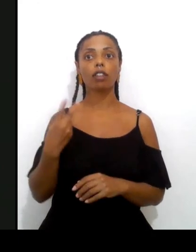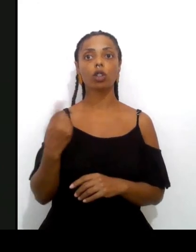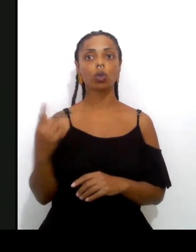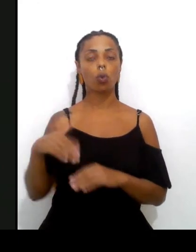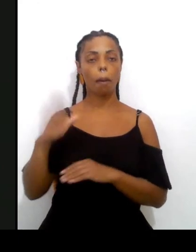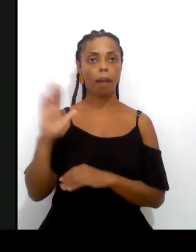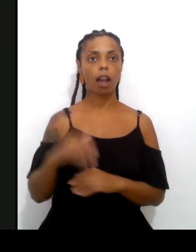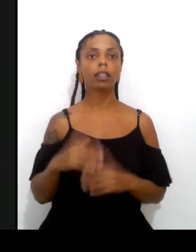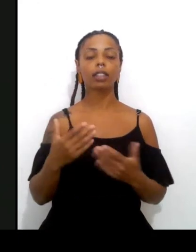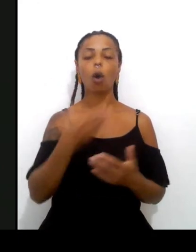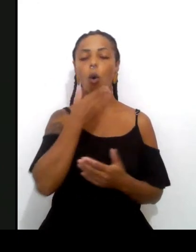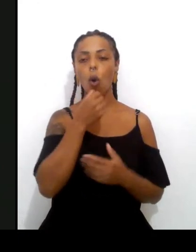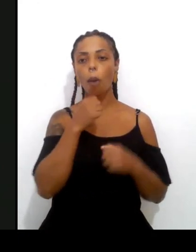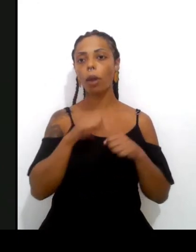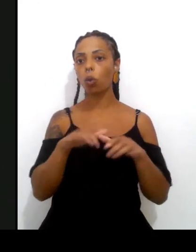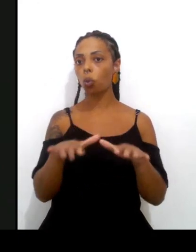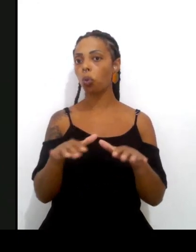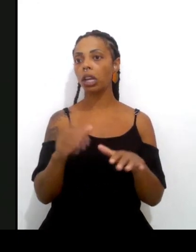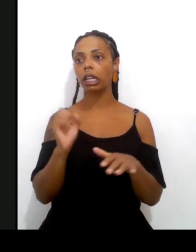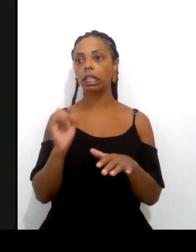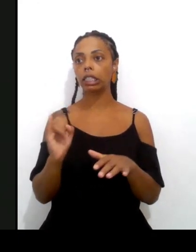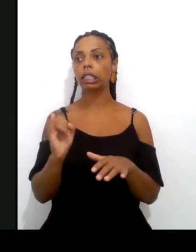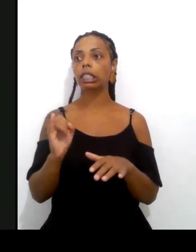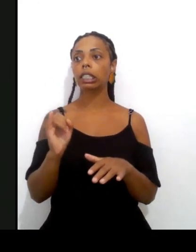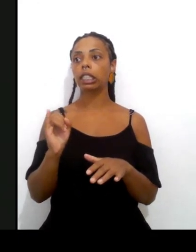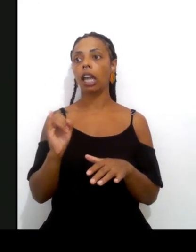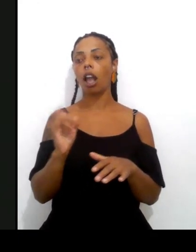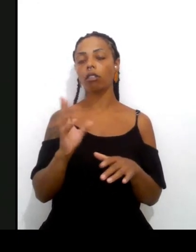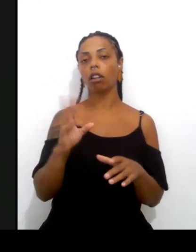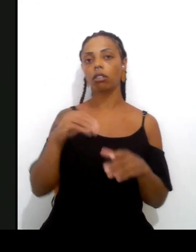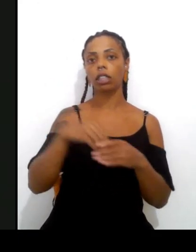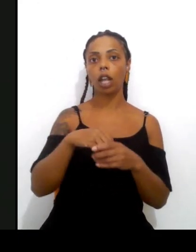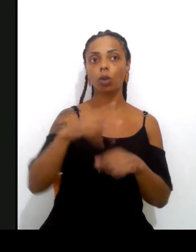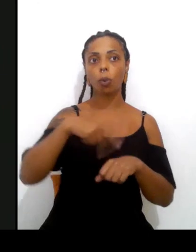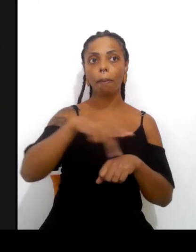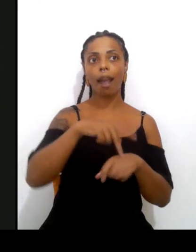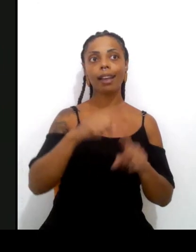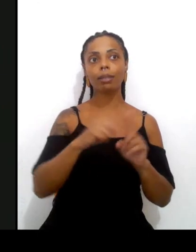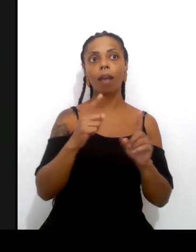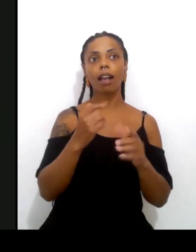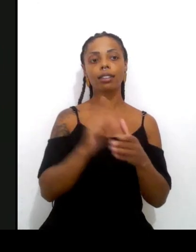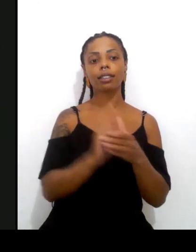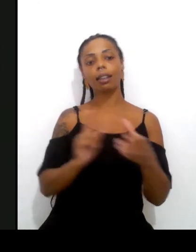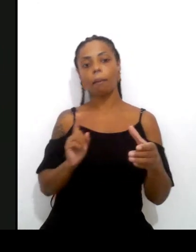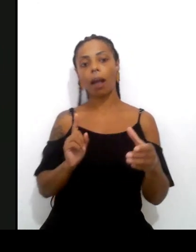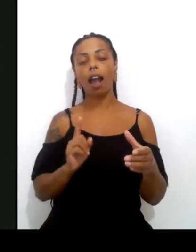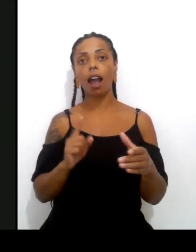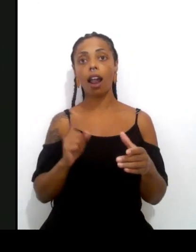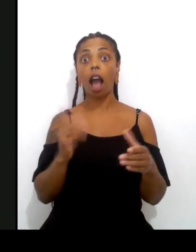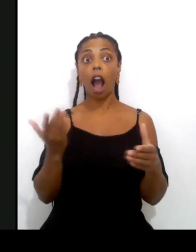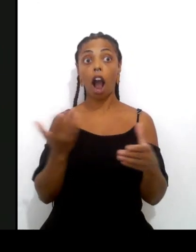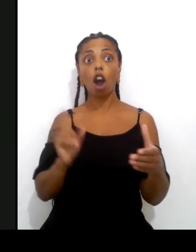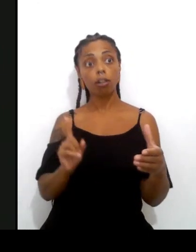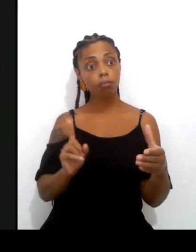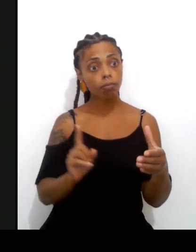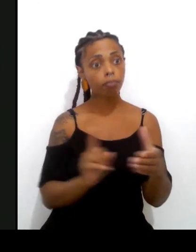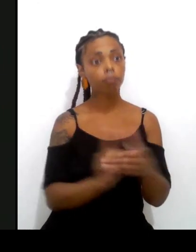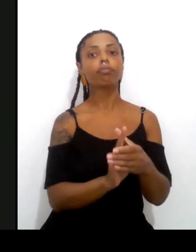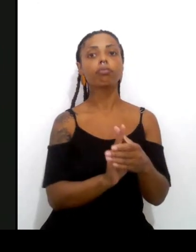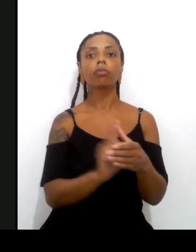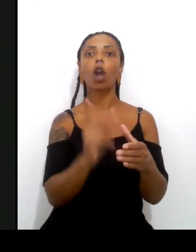um exilado e um fora da lei em seu próprio país também estava sendo incorporado a nação como um homossexual respeitável